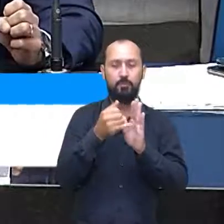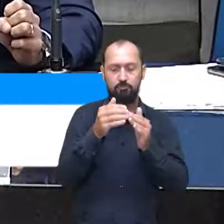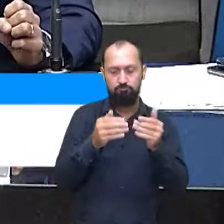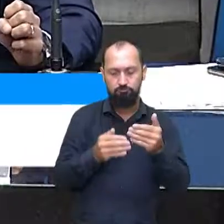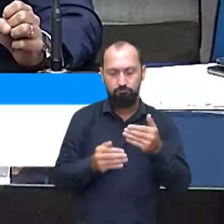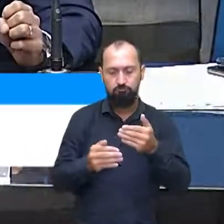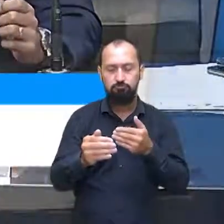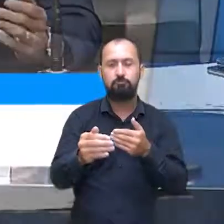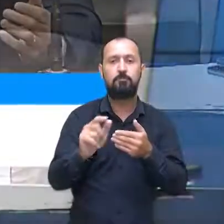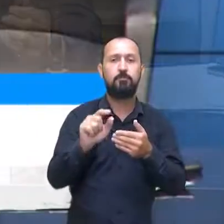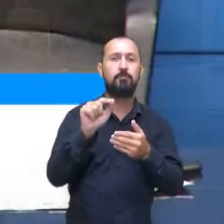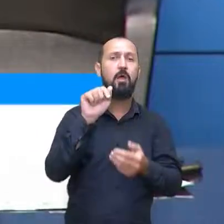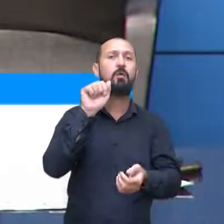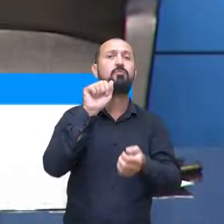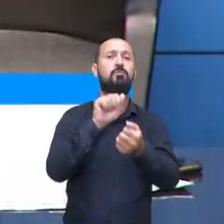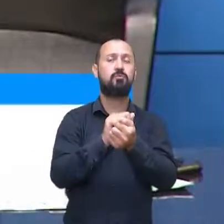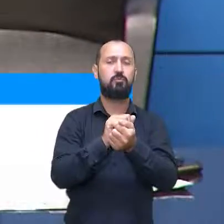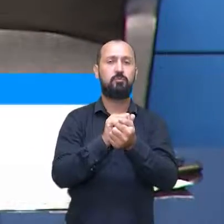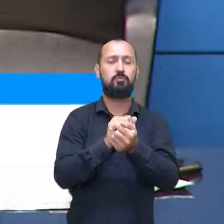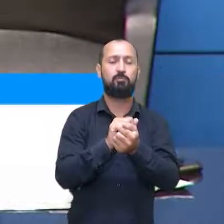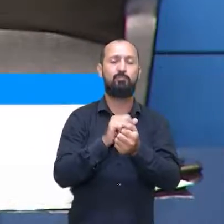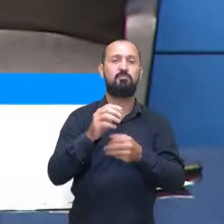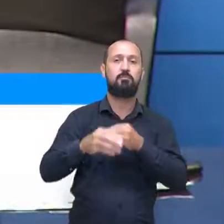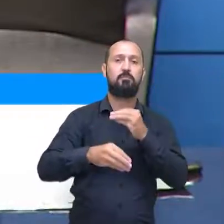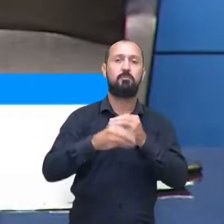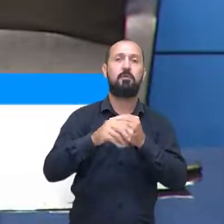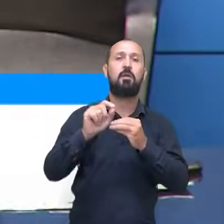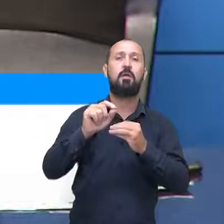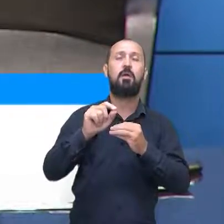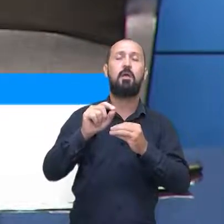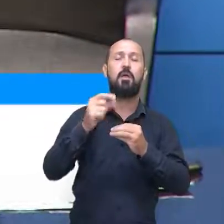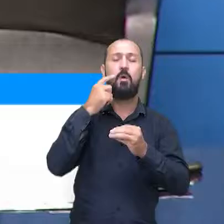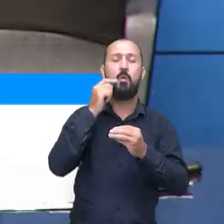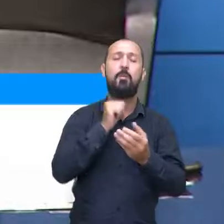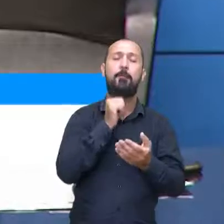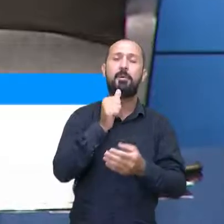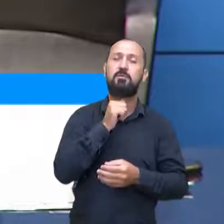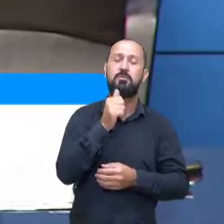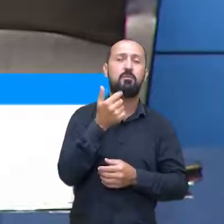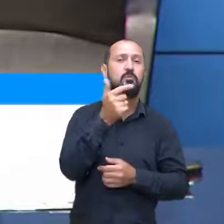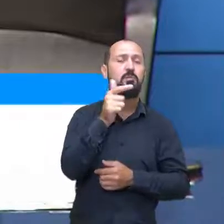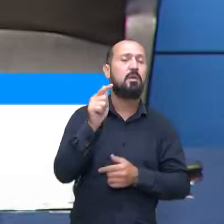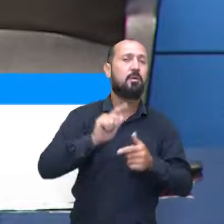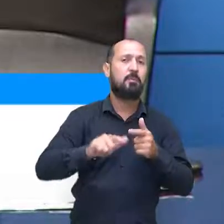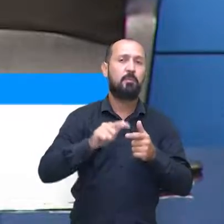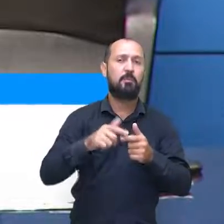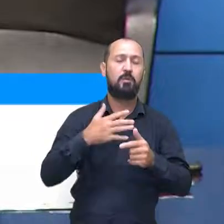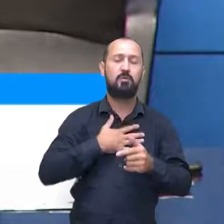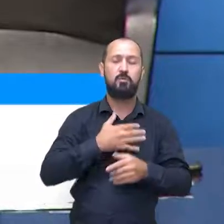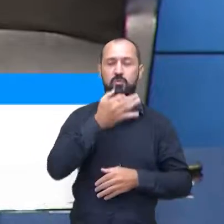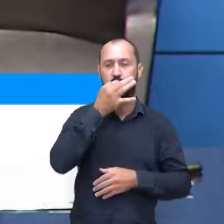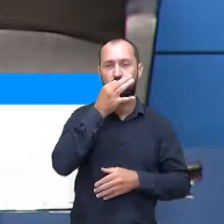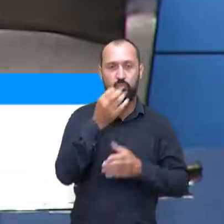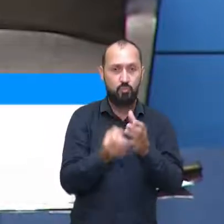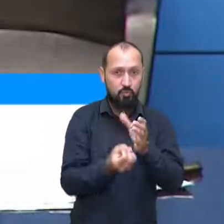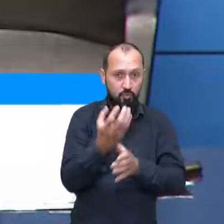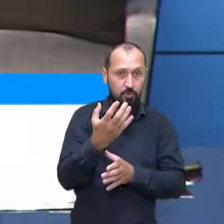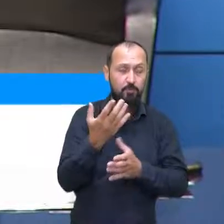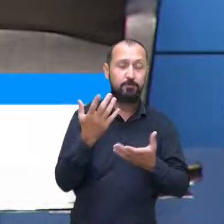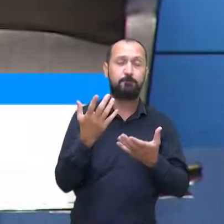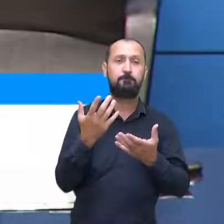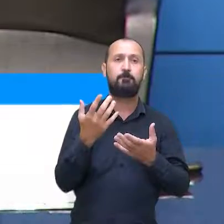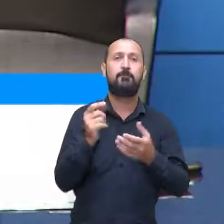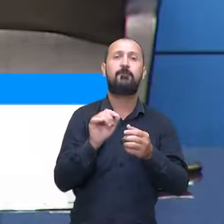está tramitando, que pode estar junto, também somando, é o Menstruação Sem Tabu, um projeto de nossa